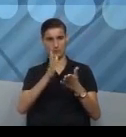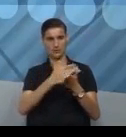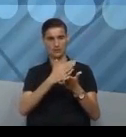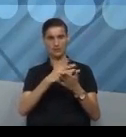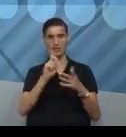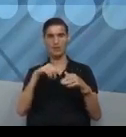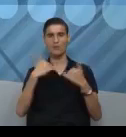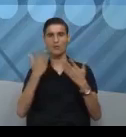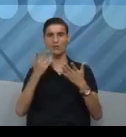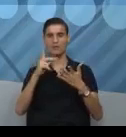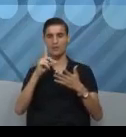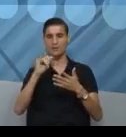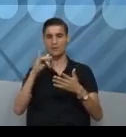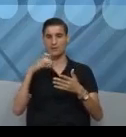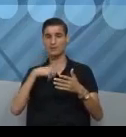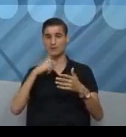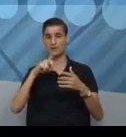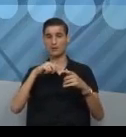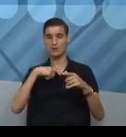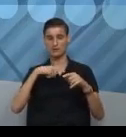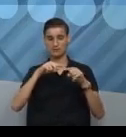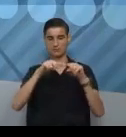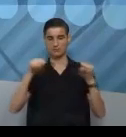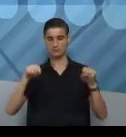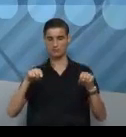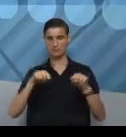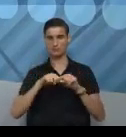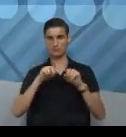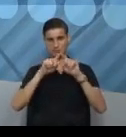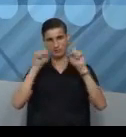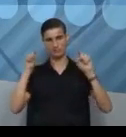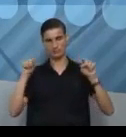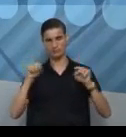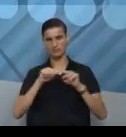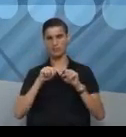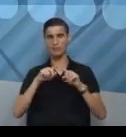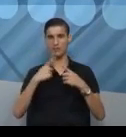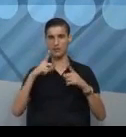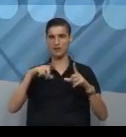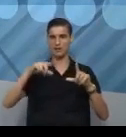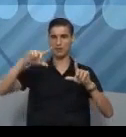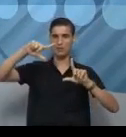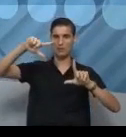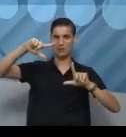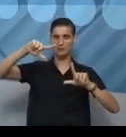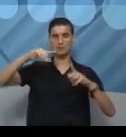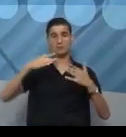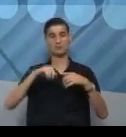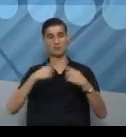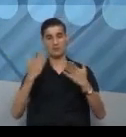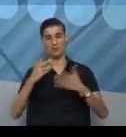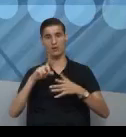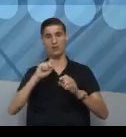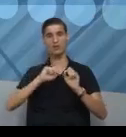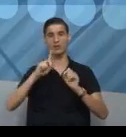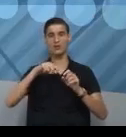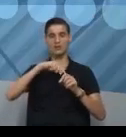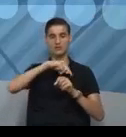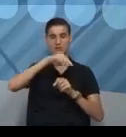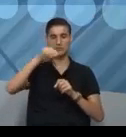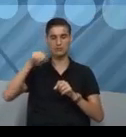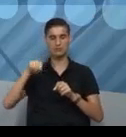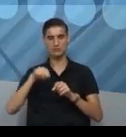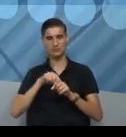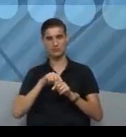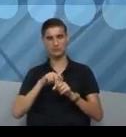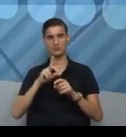que é quando é a equação de Laplace no retângulo. Em específico, nós vamos ver aqui no disco, porque é o que nós precisamos utilizar para resolver